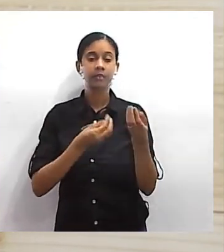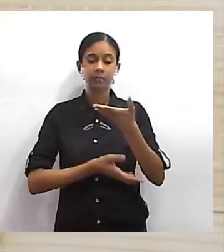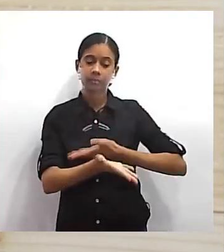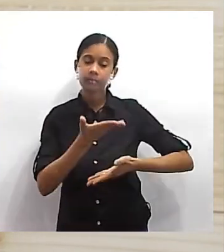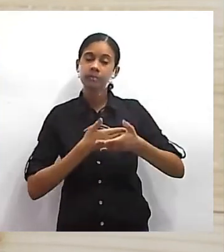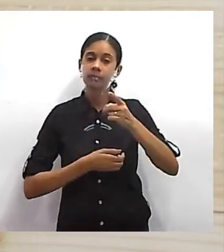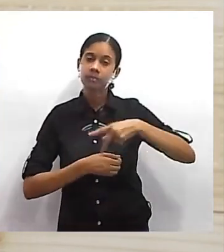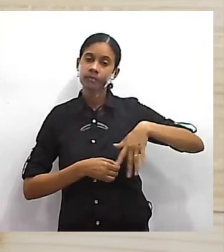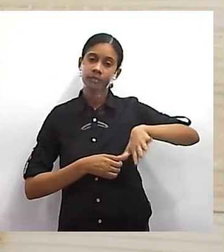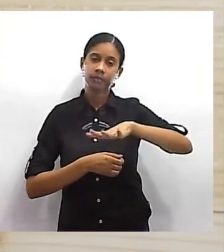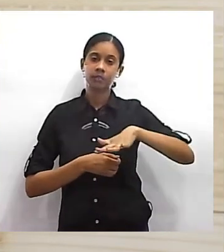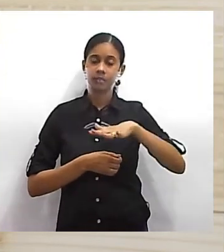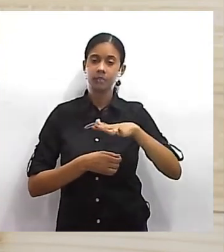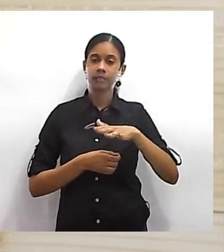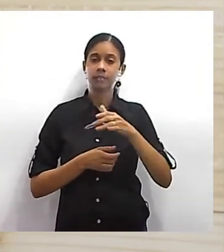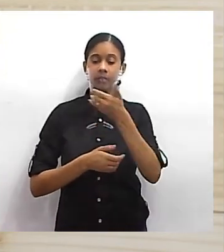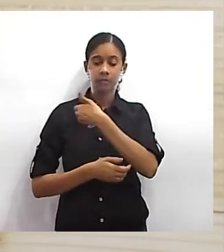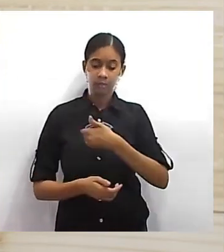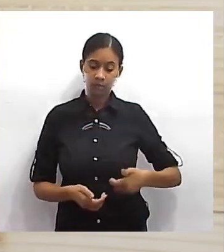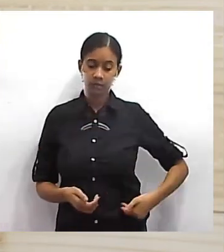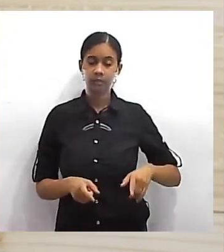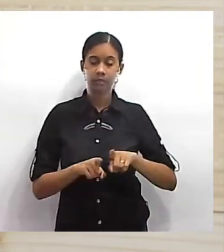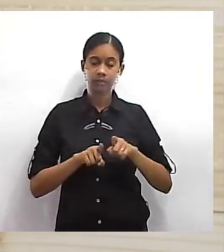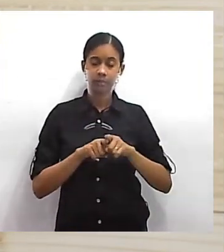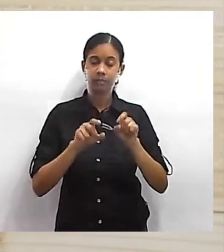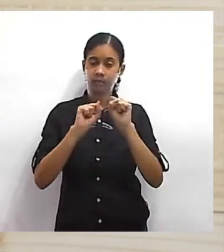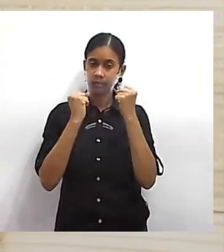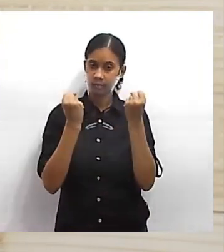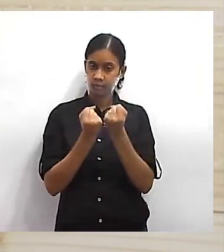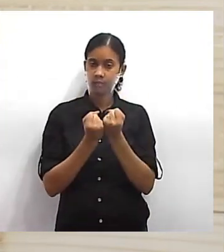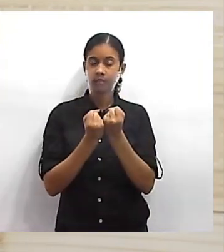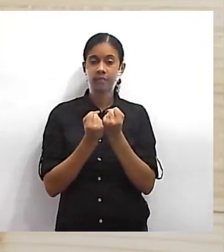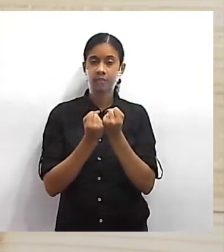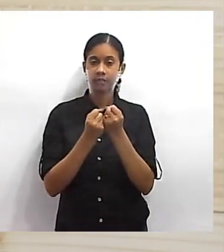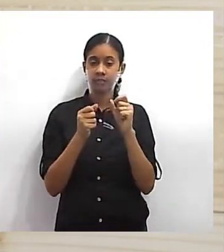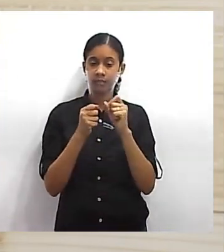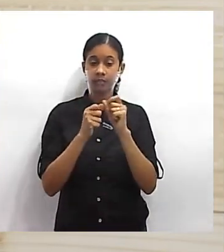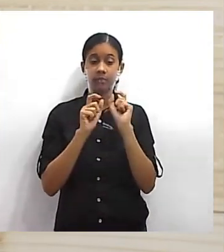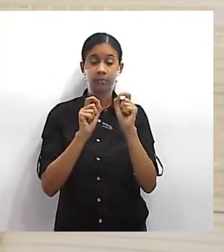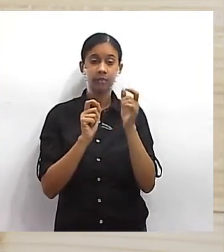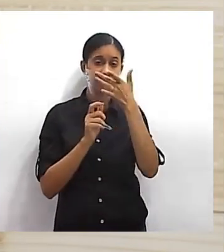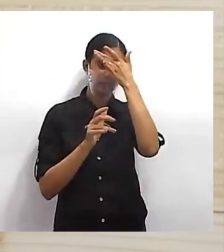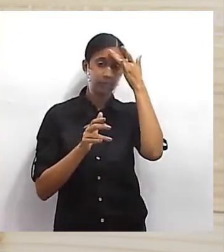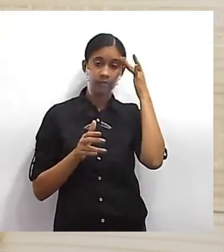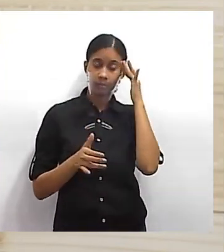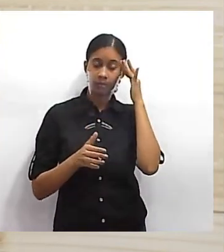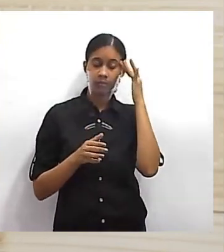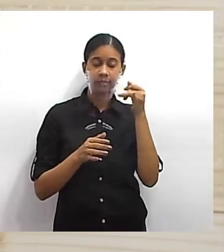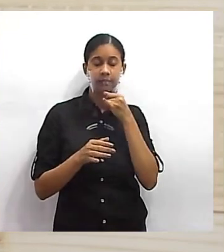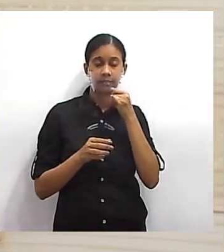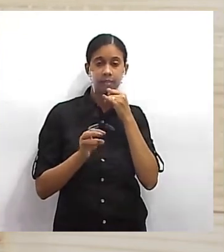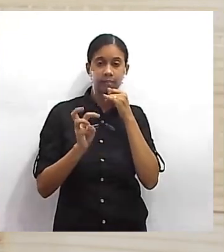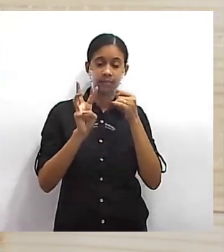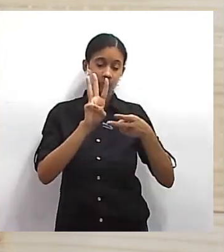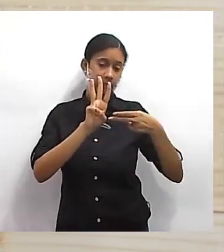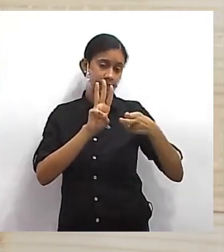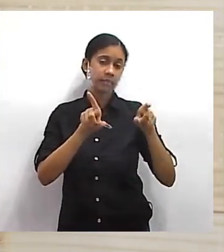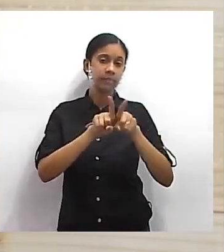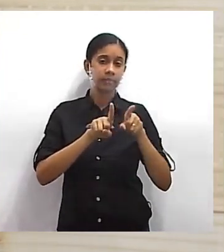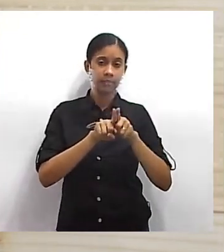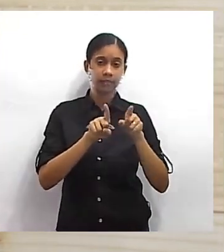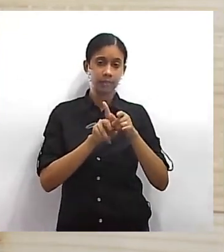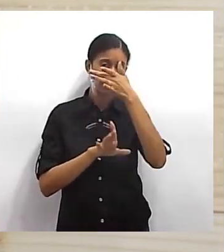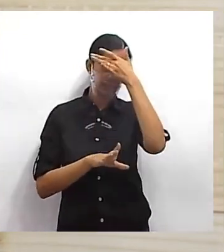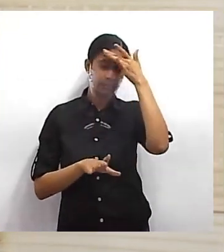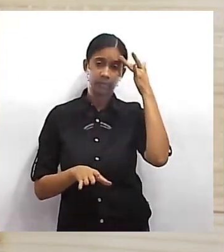e instituições da sociedade civil devem procurar assegurar direitos aos povos tradicionais, a exemplo de indígenas e quilombolas. Além